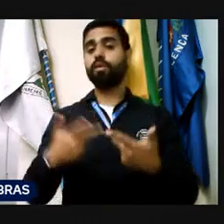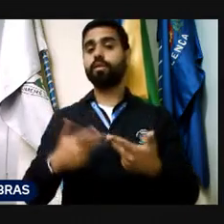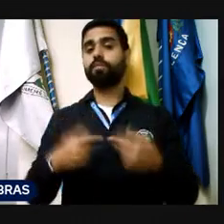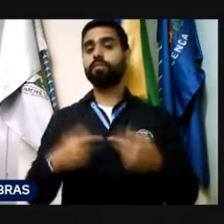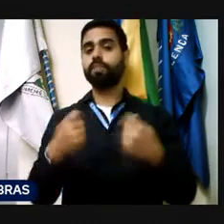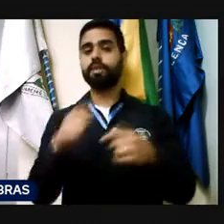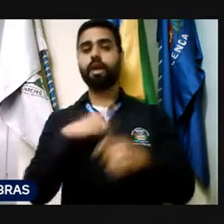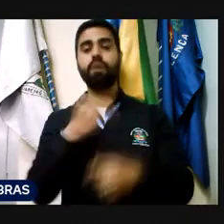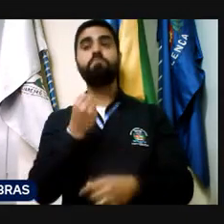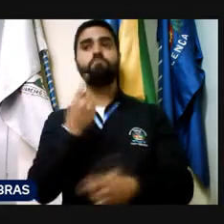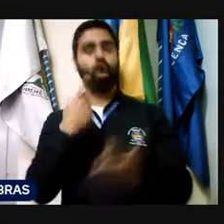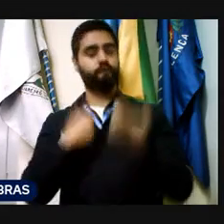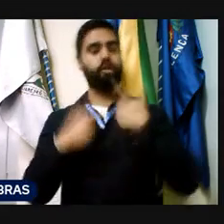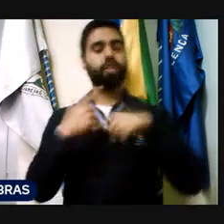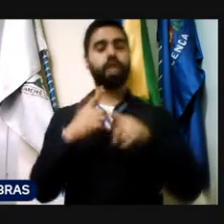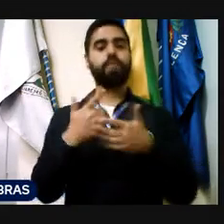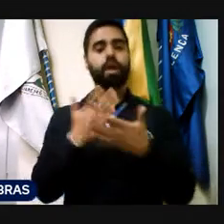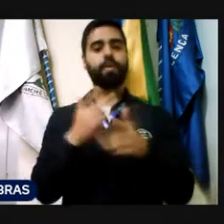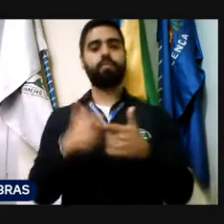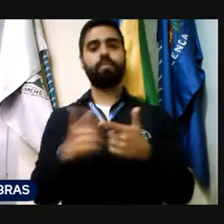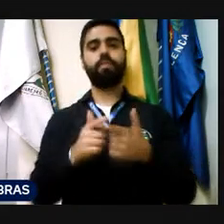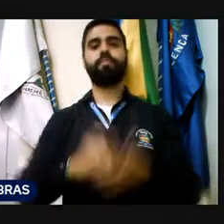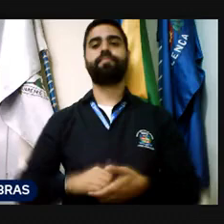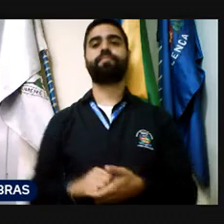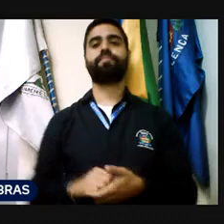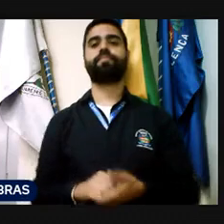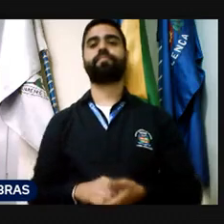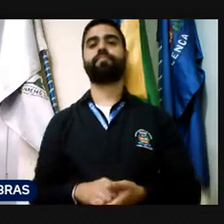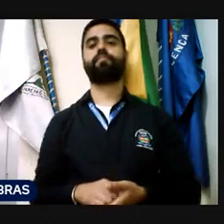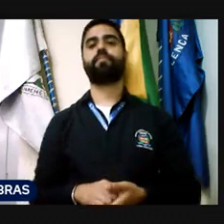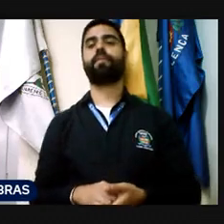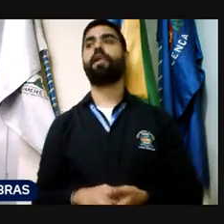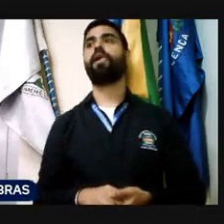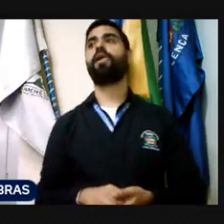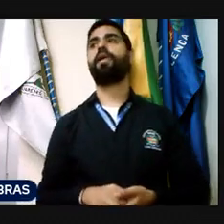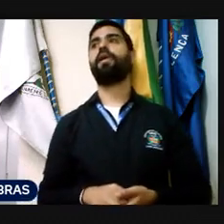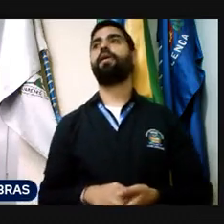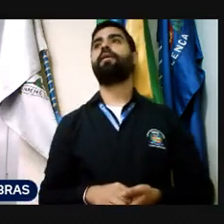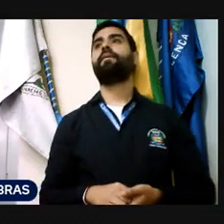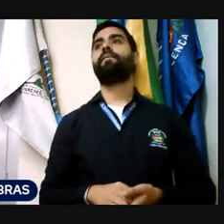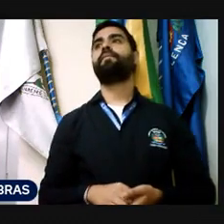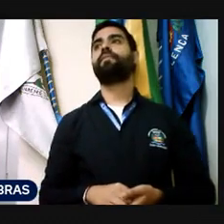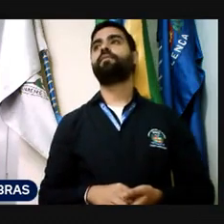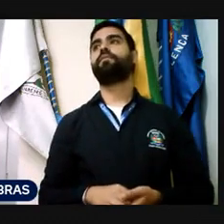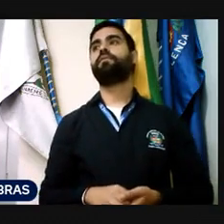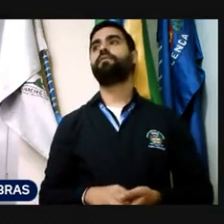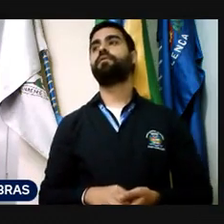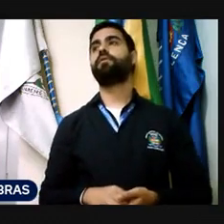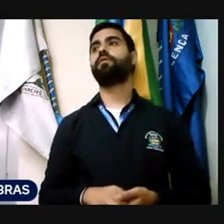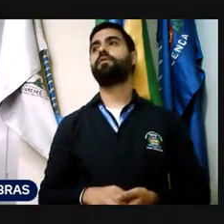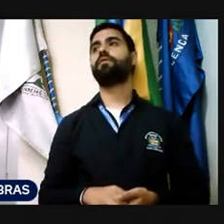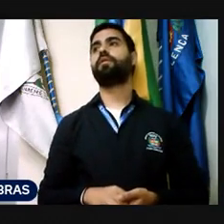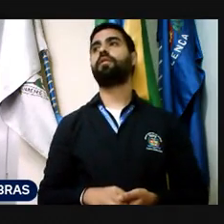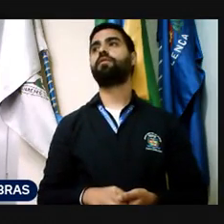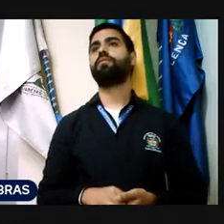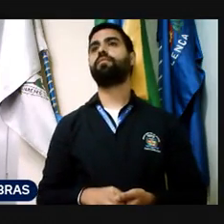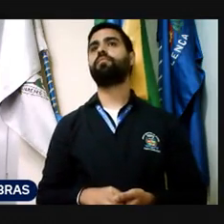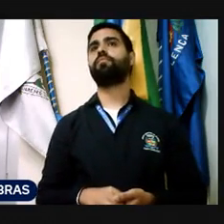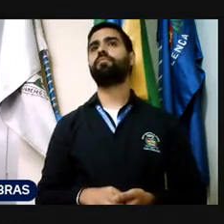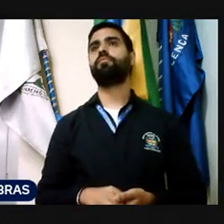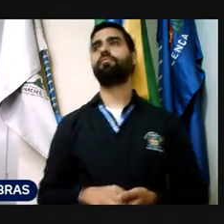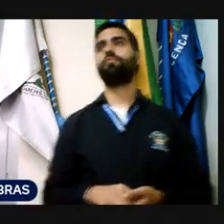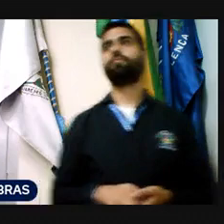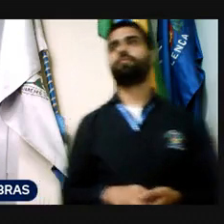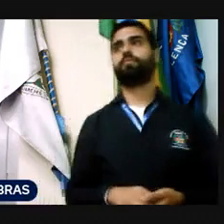ter boa vontade para se resolver. Viu o nosso vereador também, um dos, o vereador